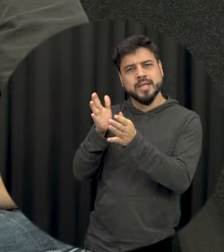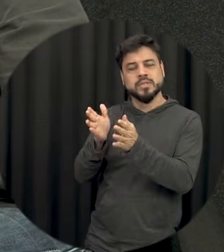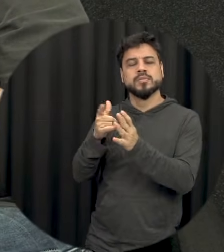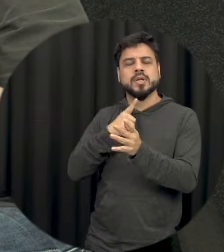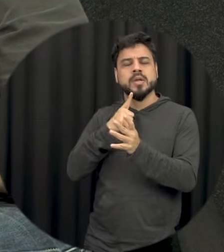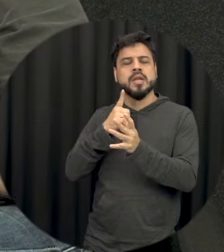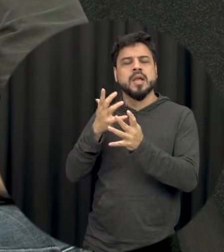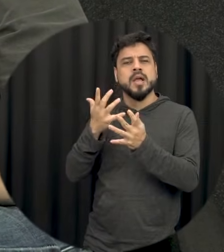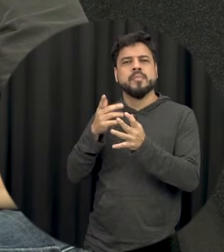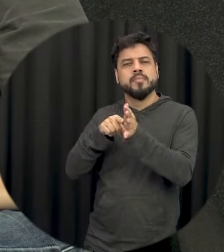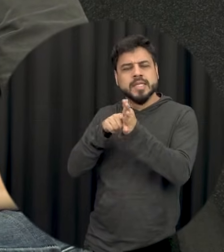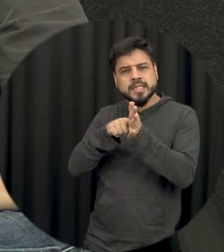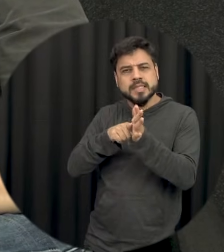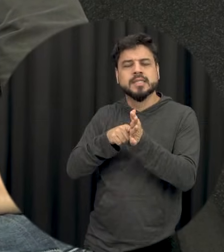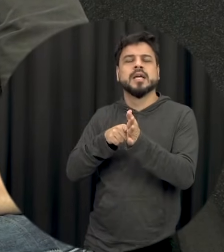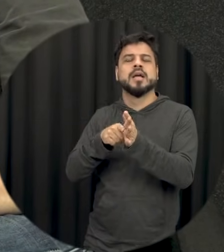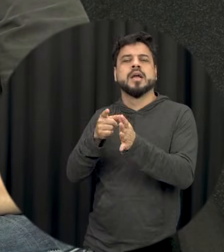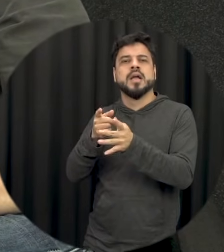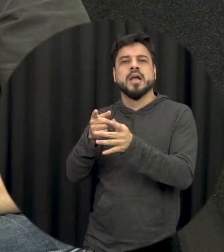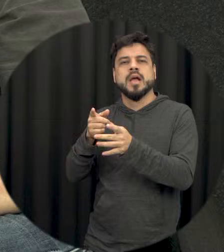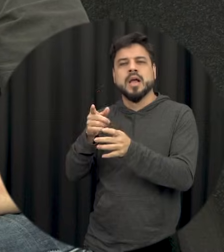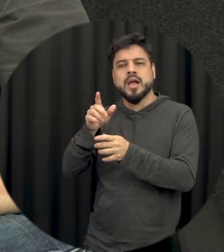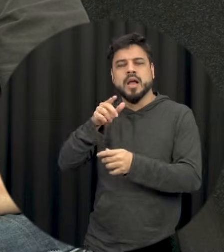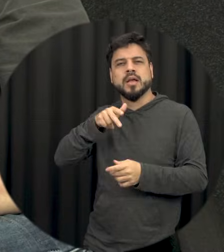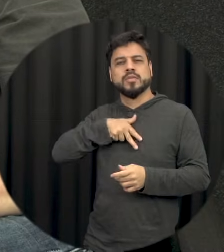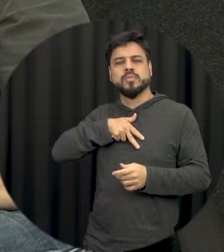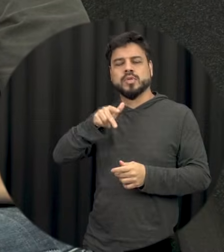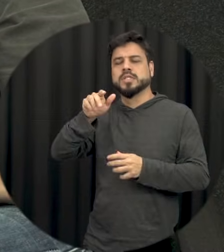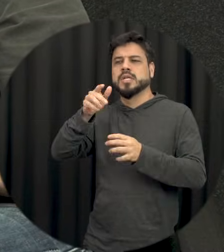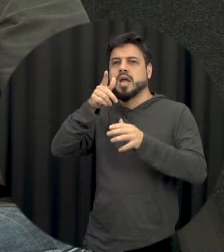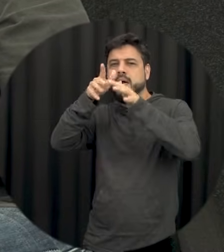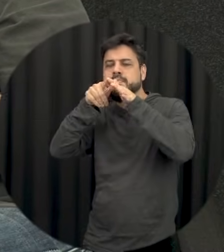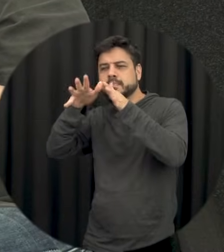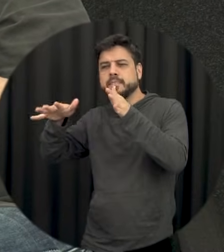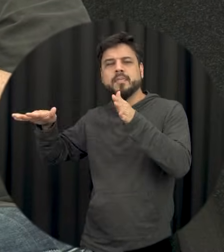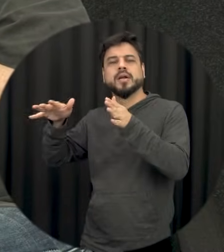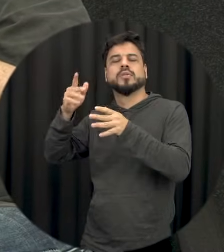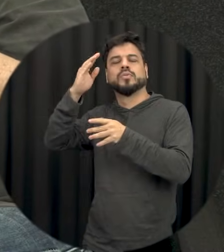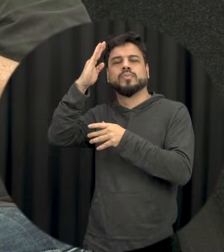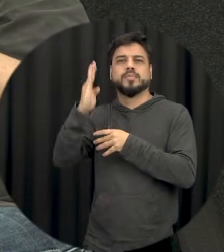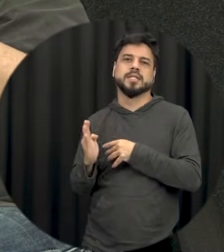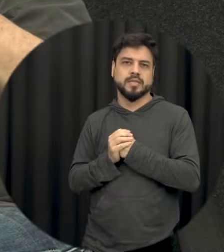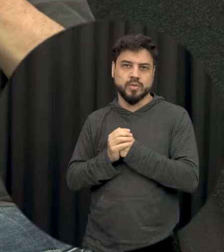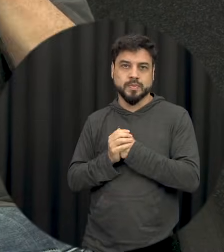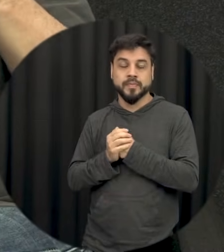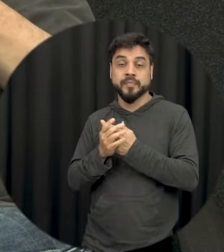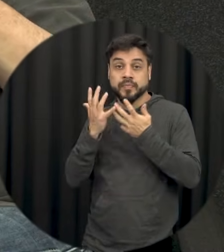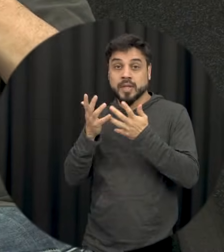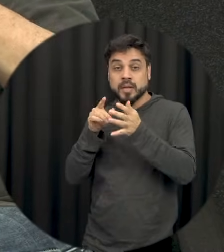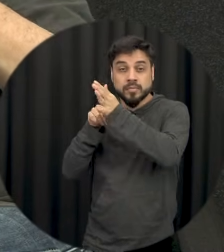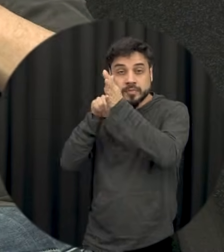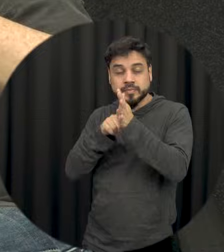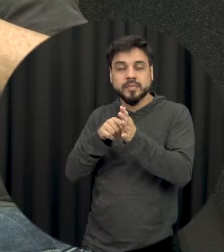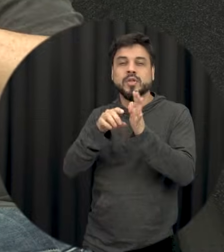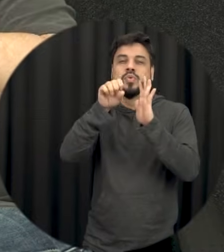no Brasil, o campo da antropologia marítima no Brasil. E a ideia era trabalhar, fazer uma pesquisa para ver desde o século